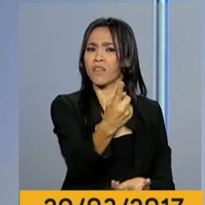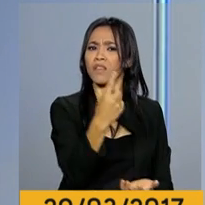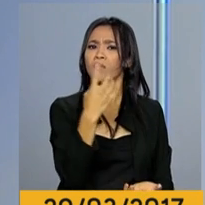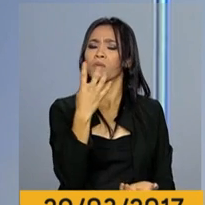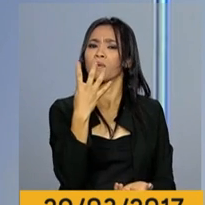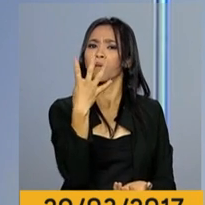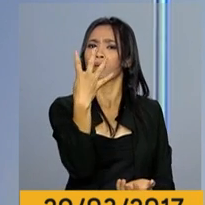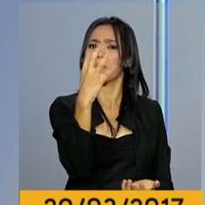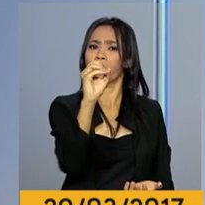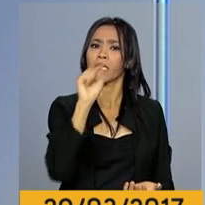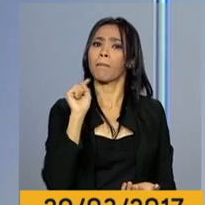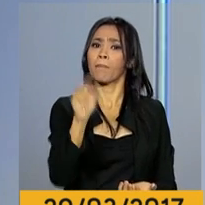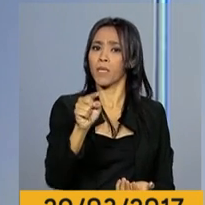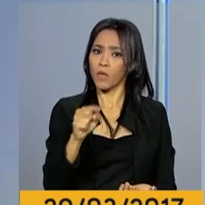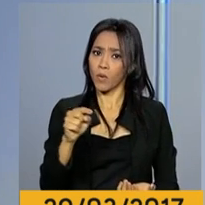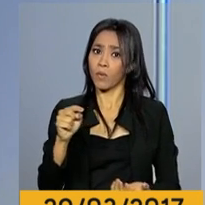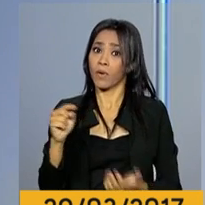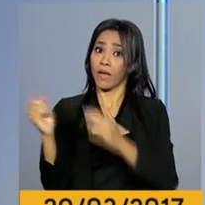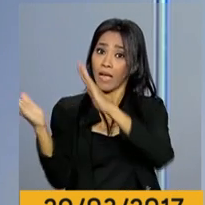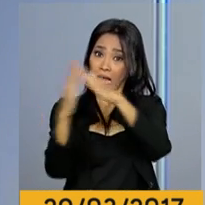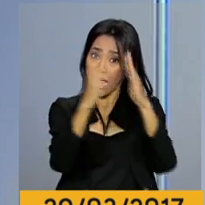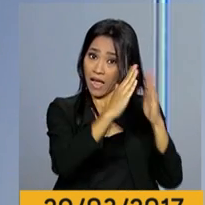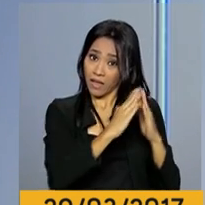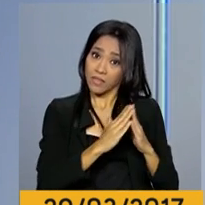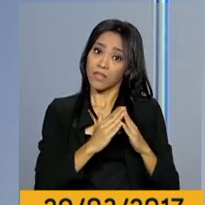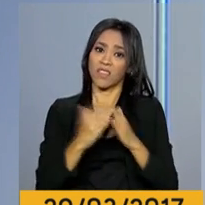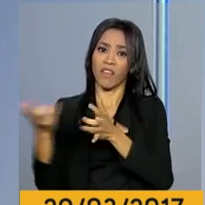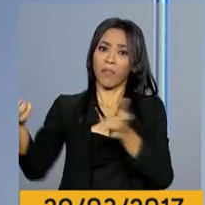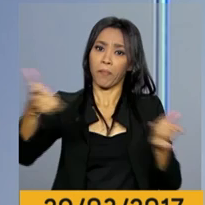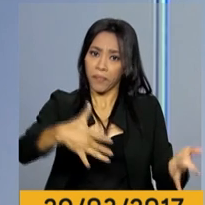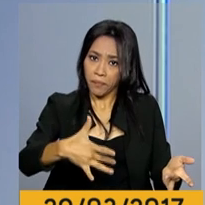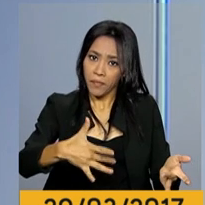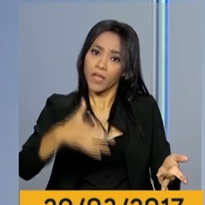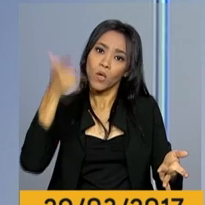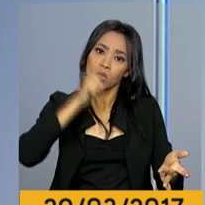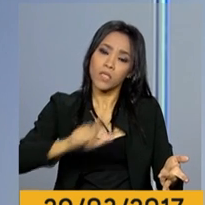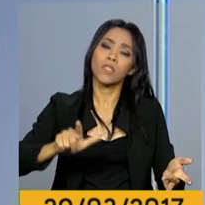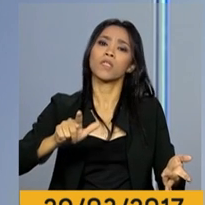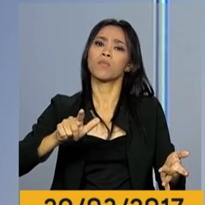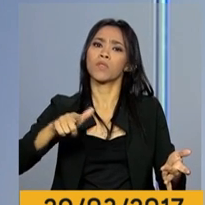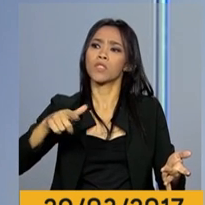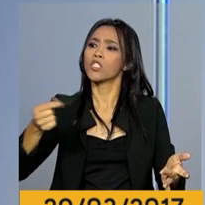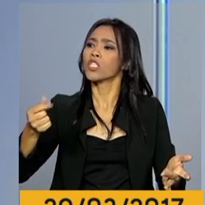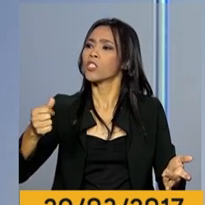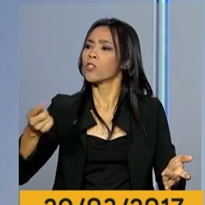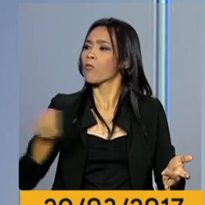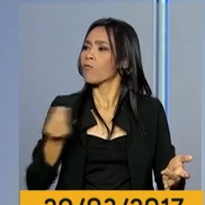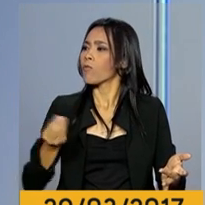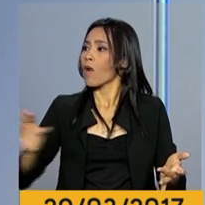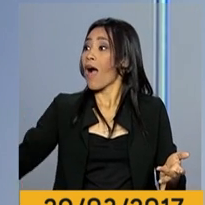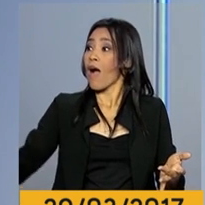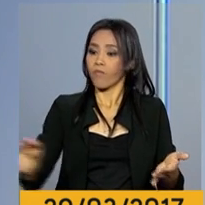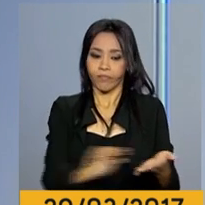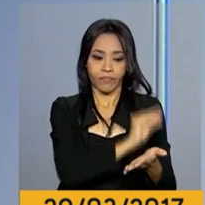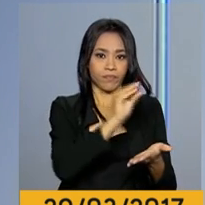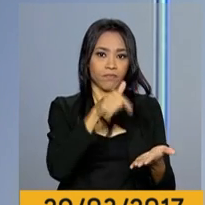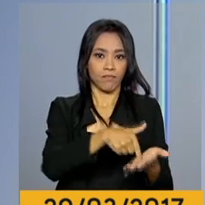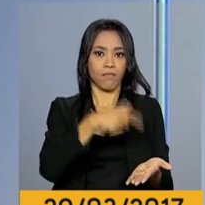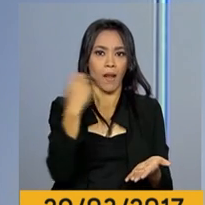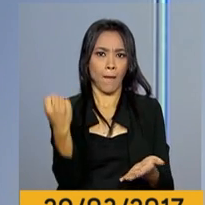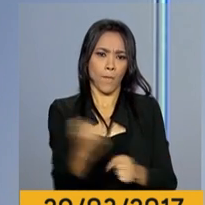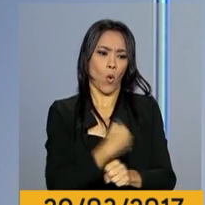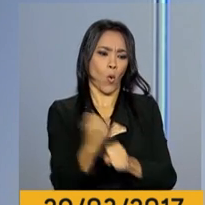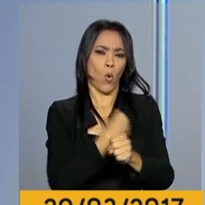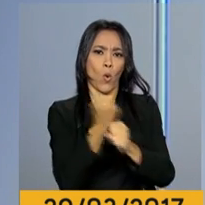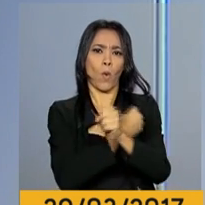casas que estava mais ou menos paralisados mas vai chegando no ministério bruna hoje nós amamos verbo sim sem embargo das dificuldades para